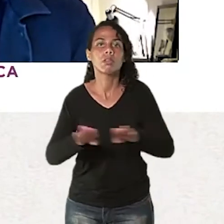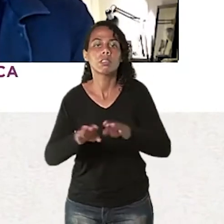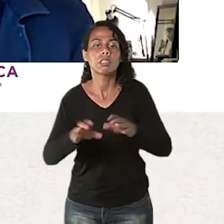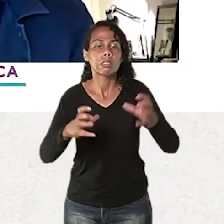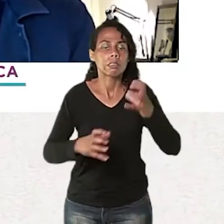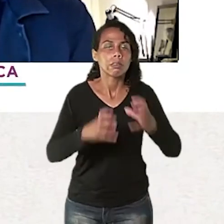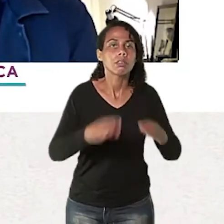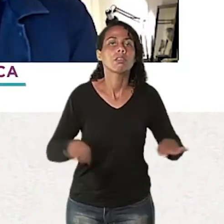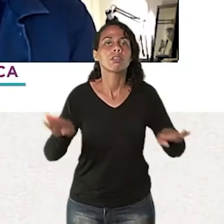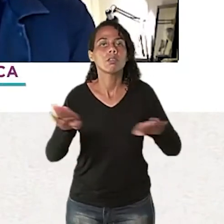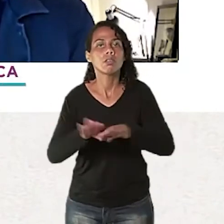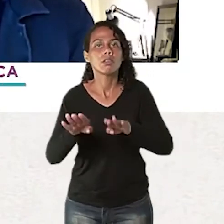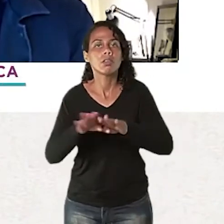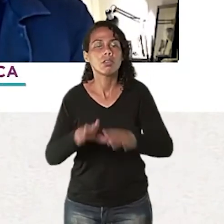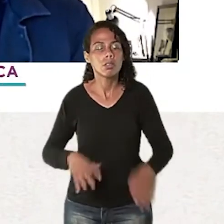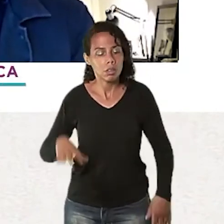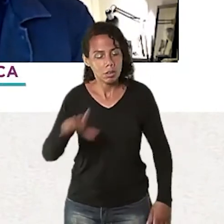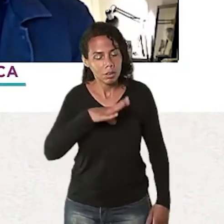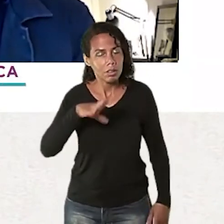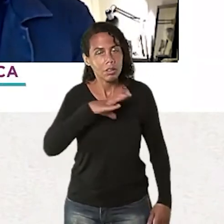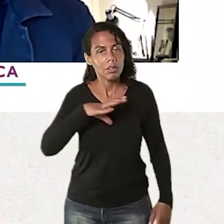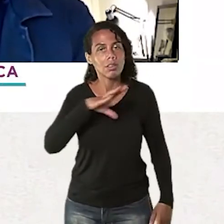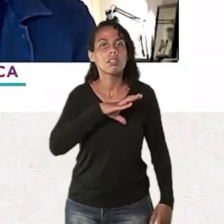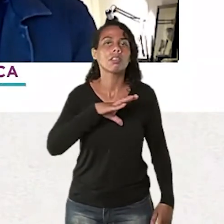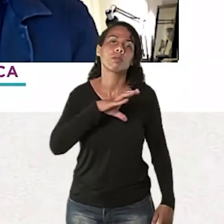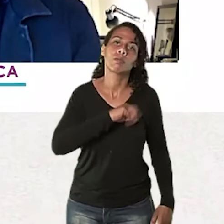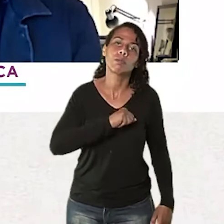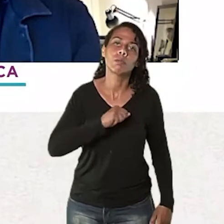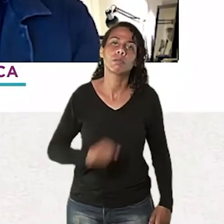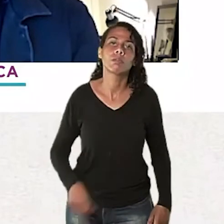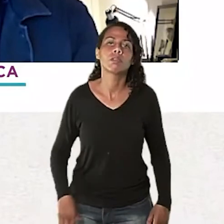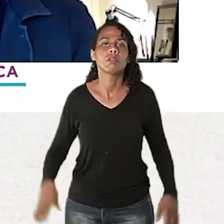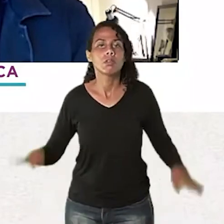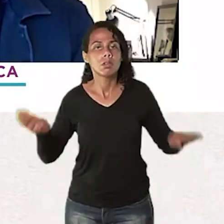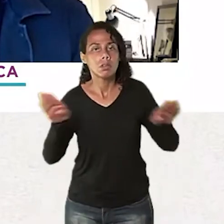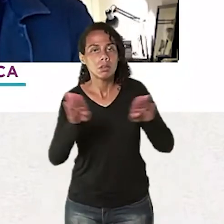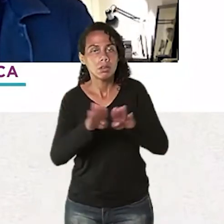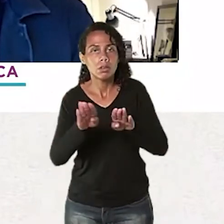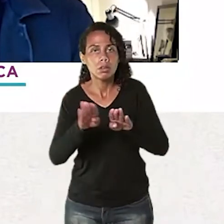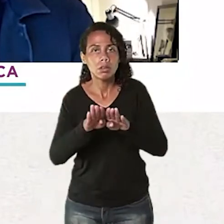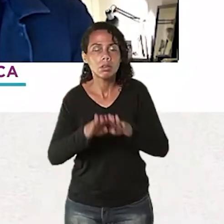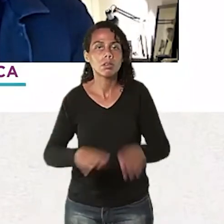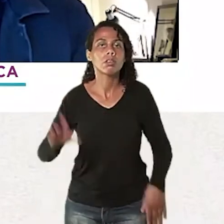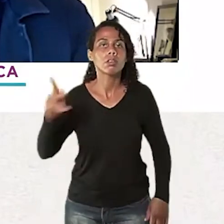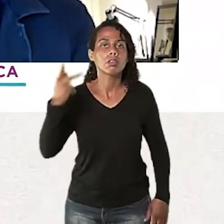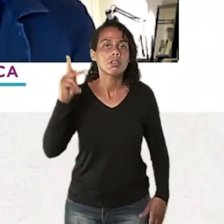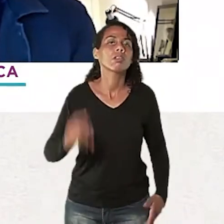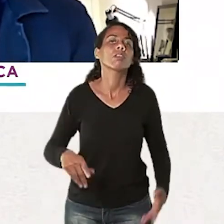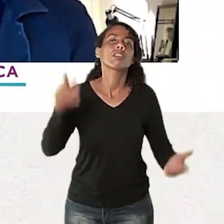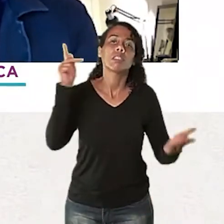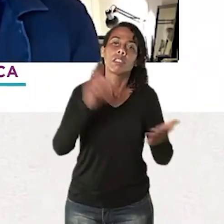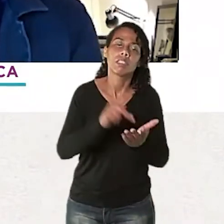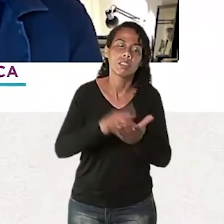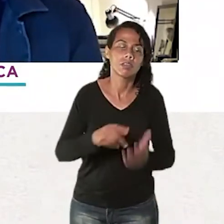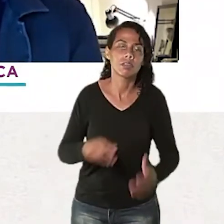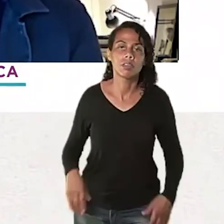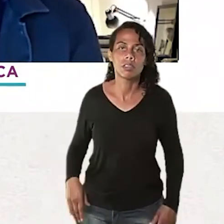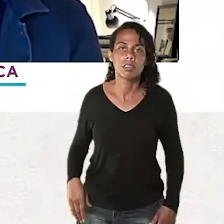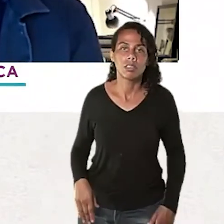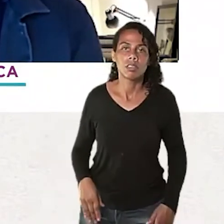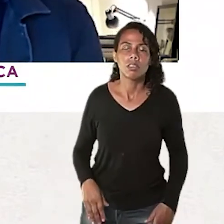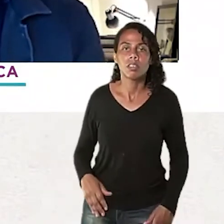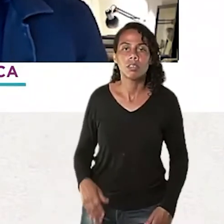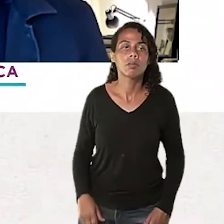saco. Eu leio aquilo e falo, puta, mano, que tristeza, né? Mas é porque a tristeza é uma